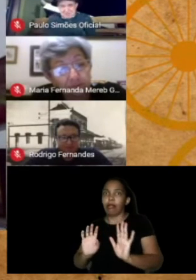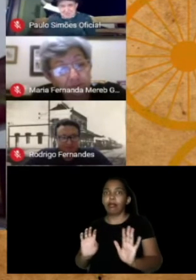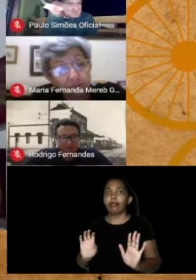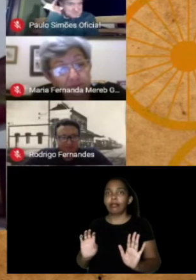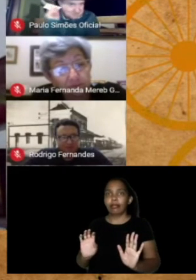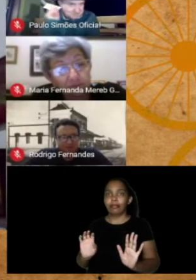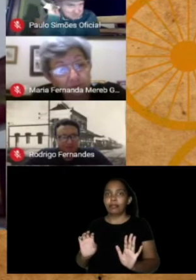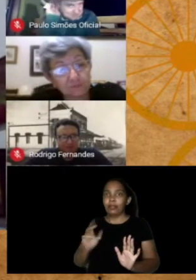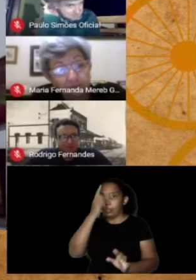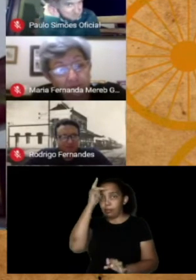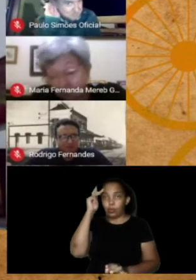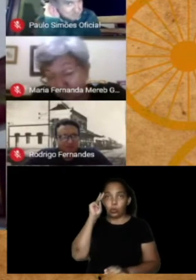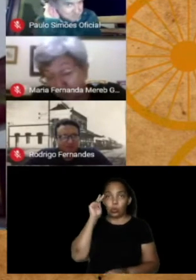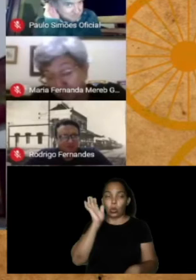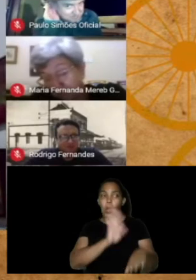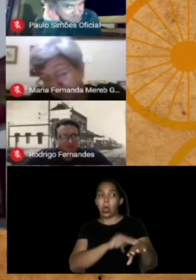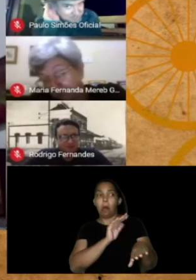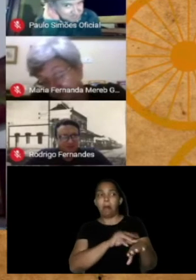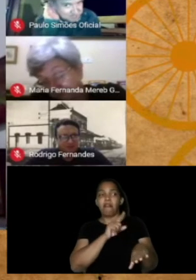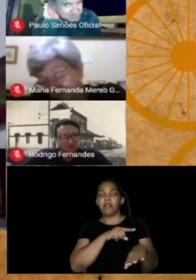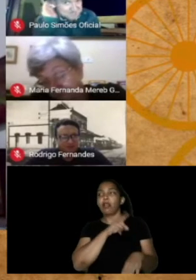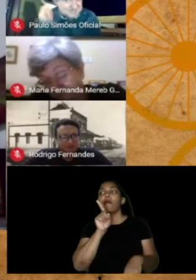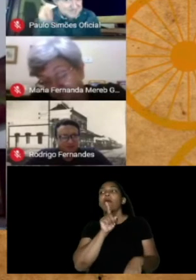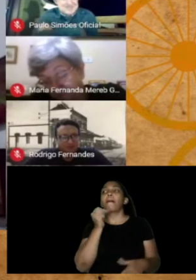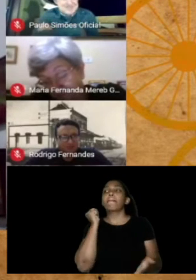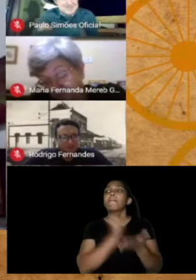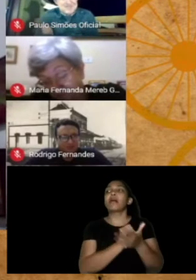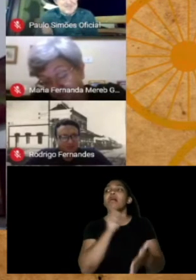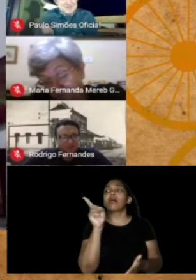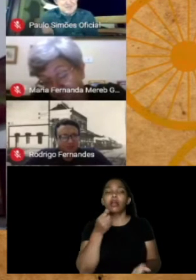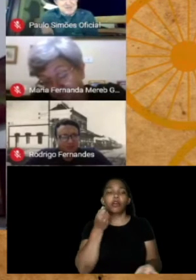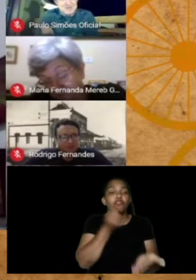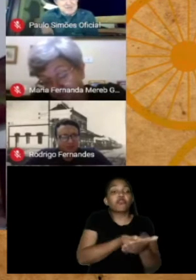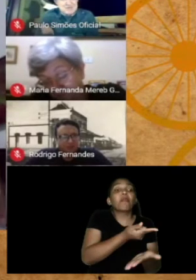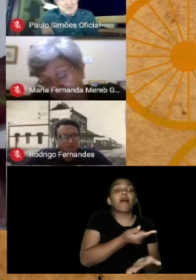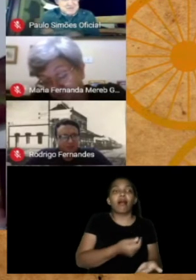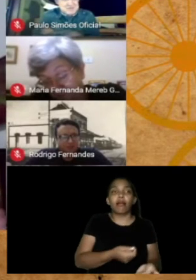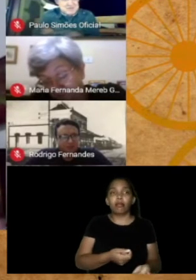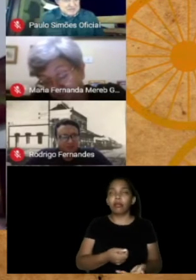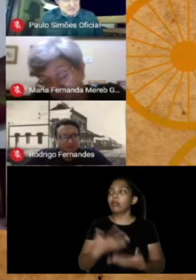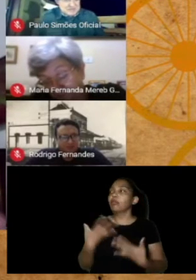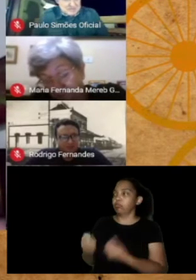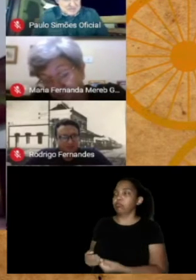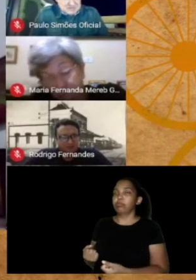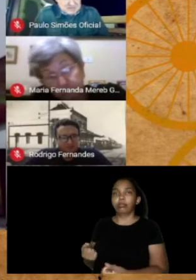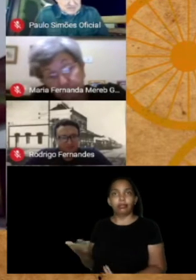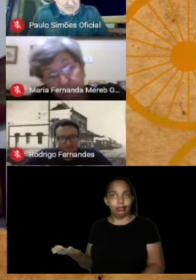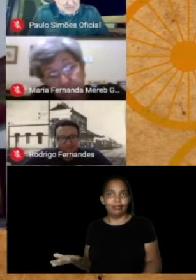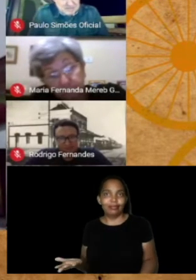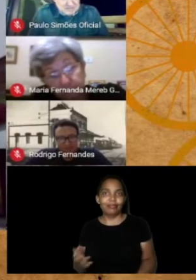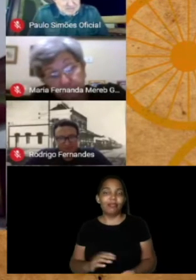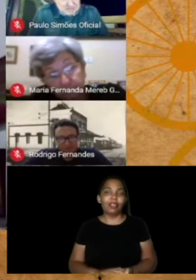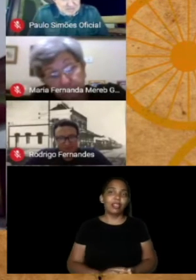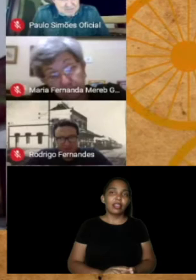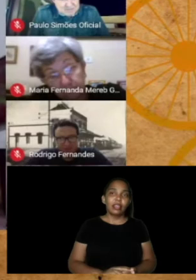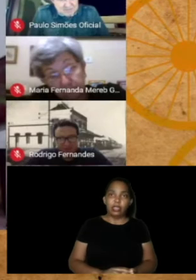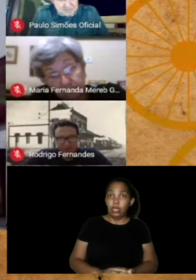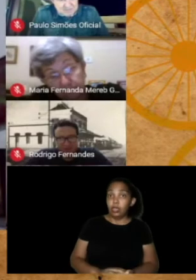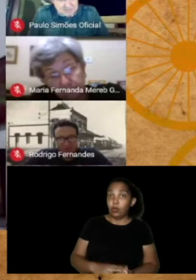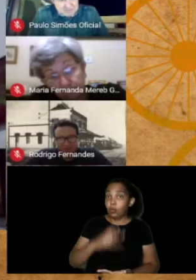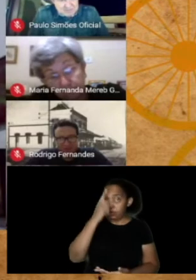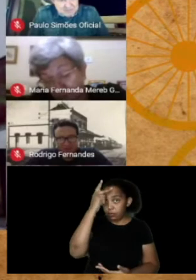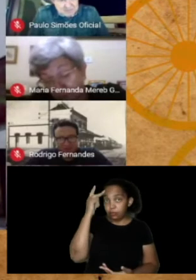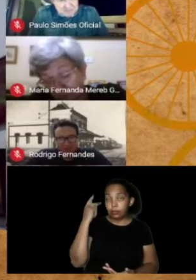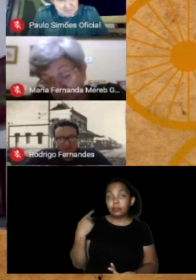Silvino Jacques, né, que é aqui da região de Porto Murtinho, nós tínhamos uma figura, né, muito, muito